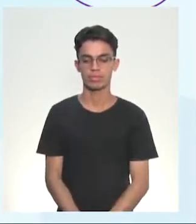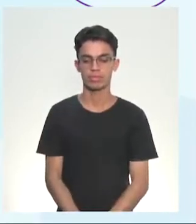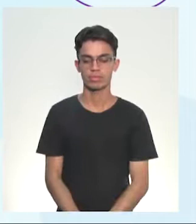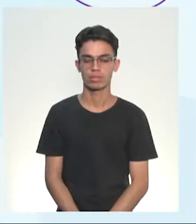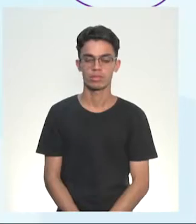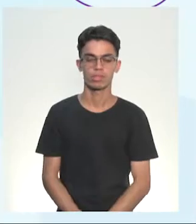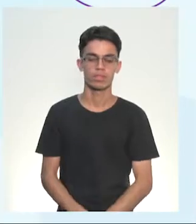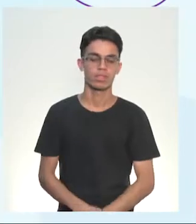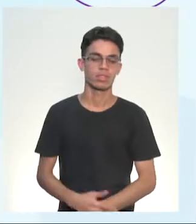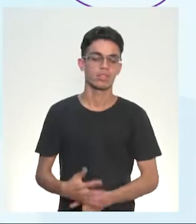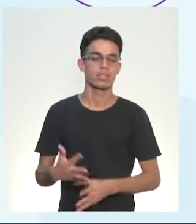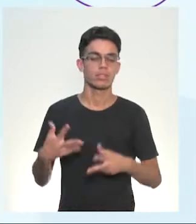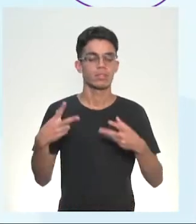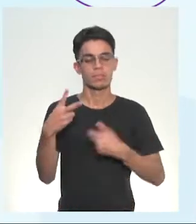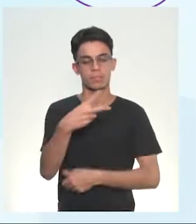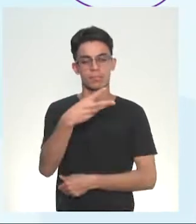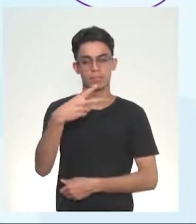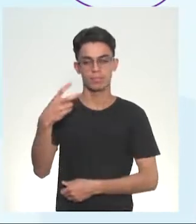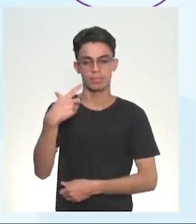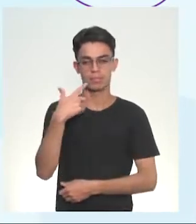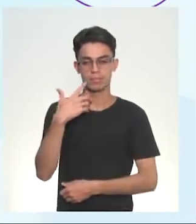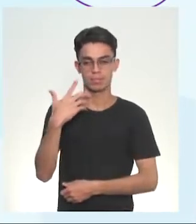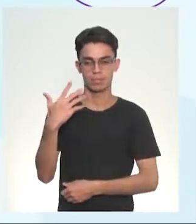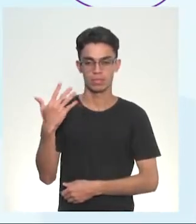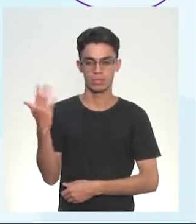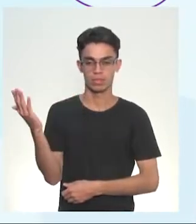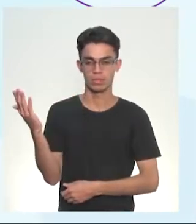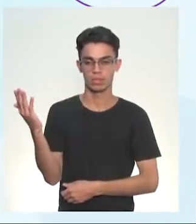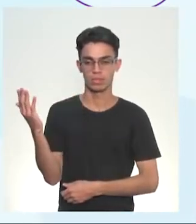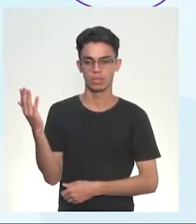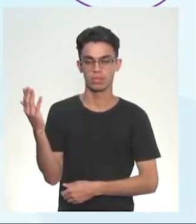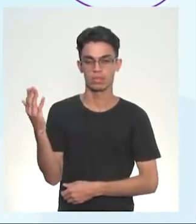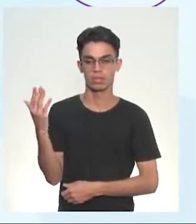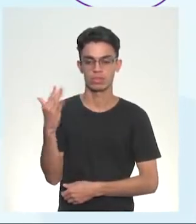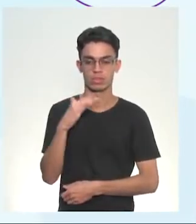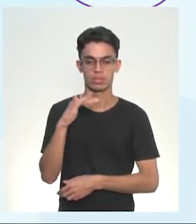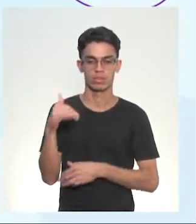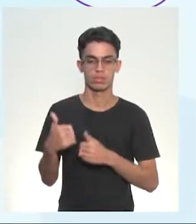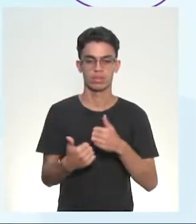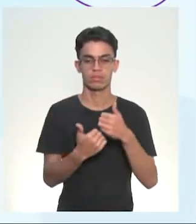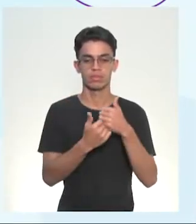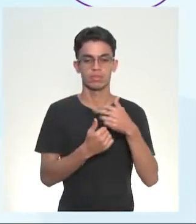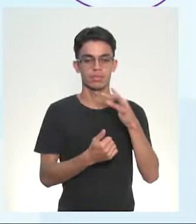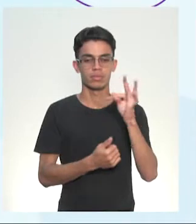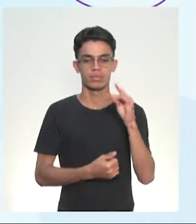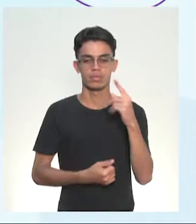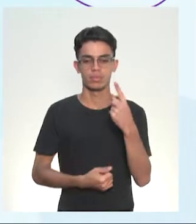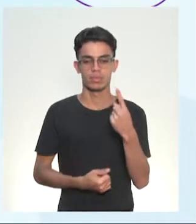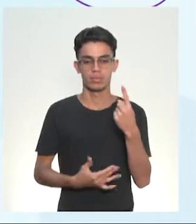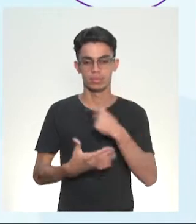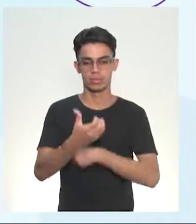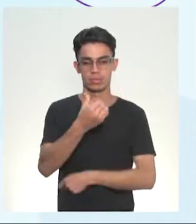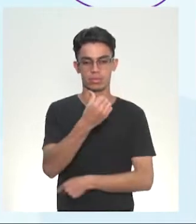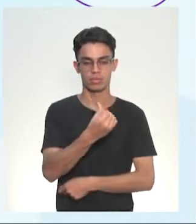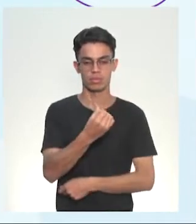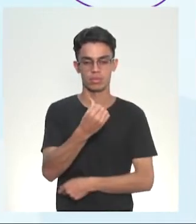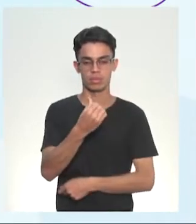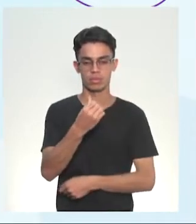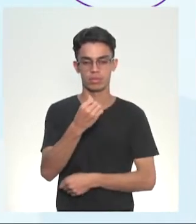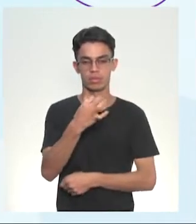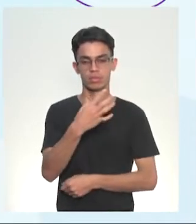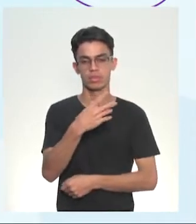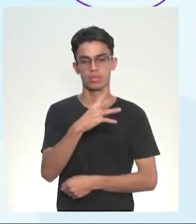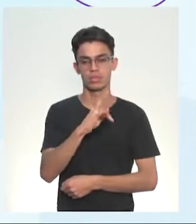a igualdade, né, que está aqui à direita, e vou substituir. T1 é 6, dividido